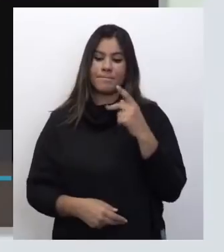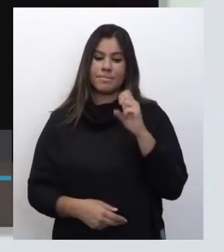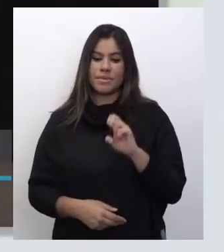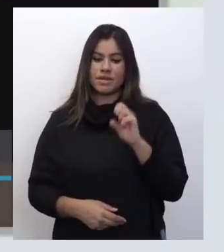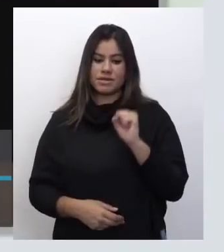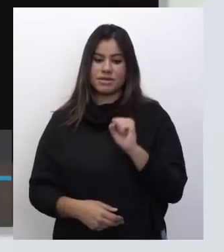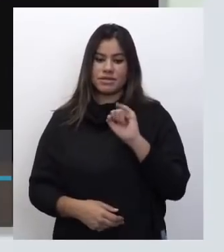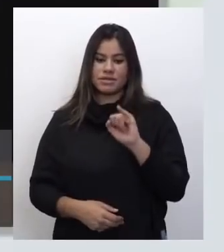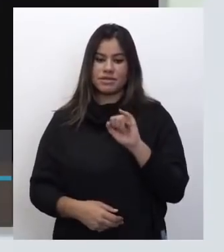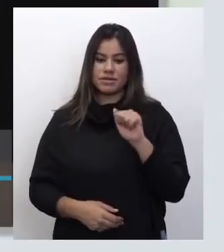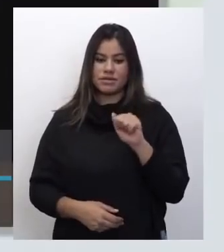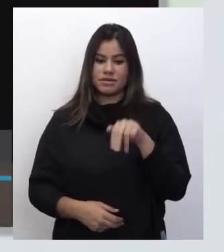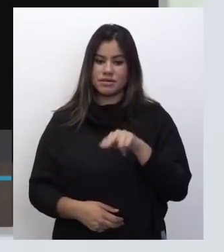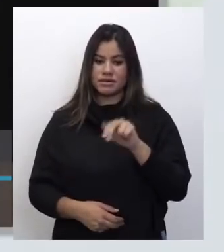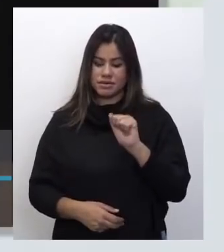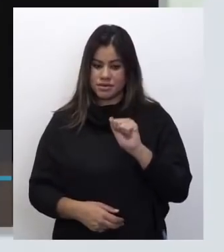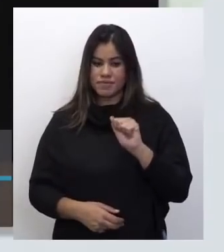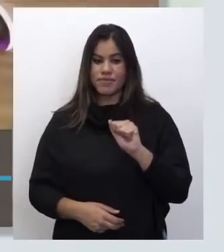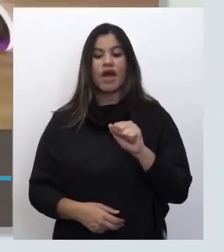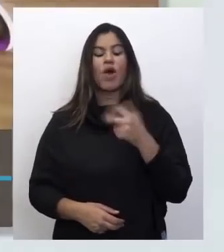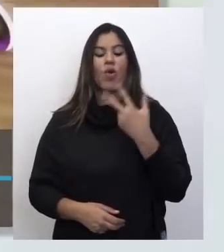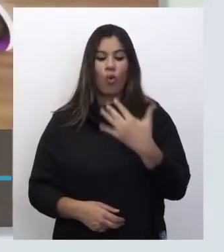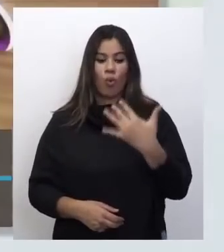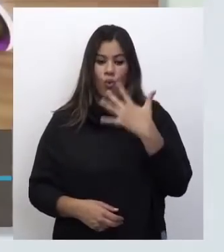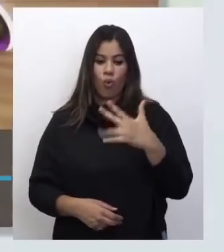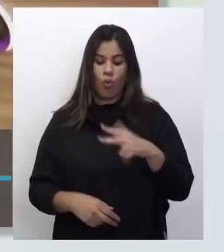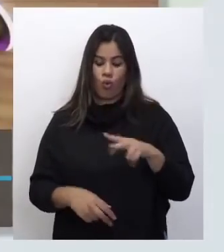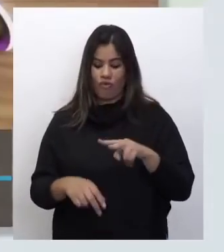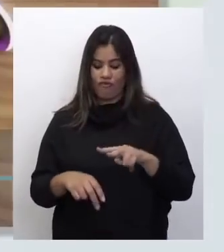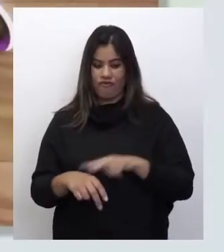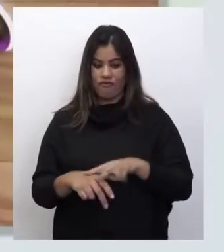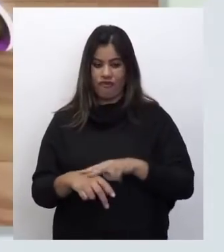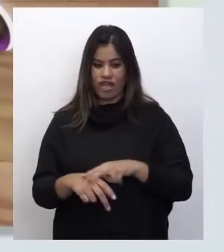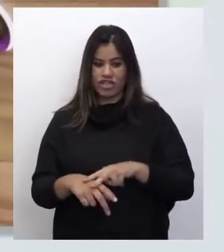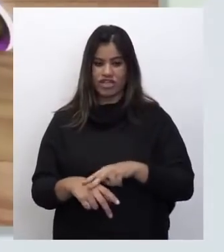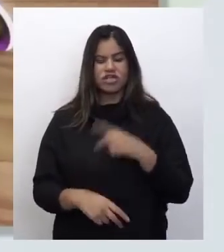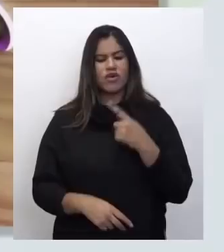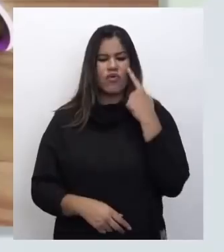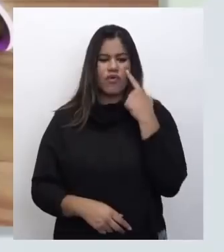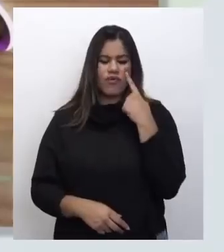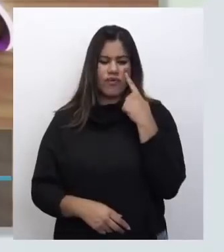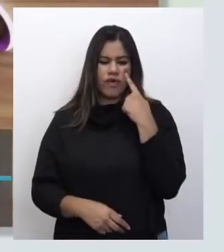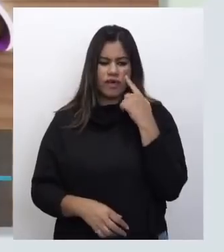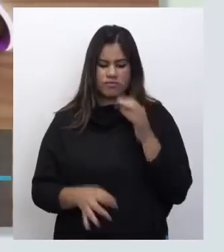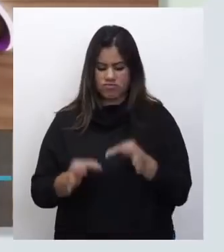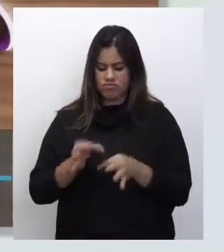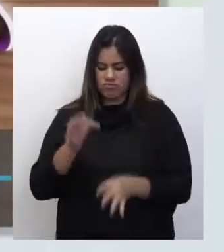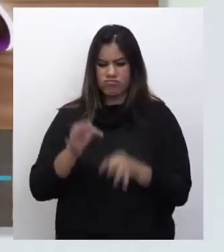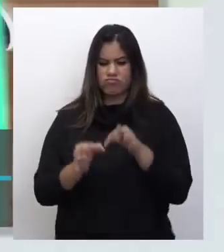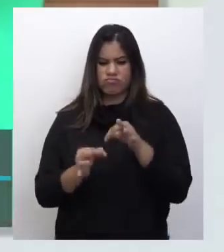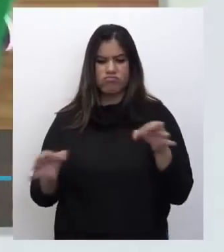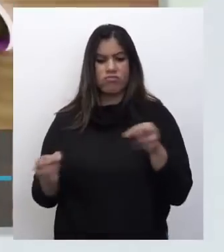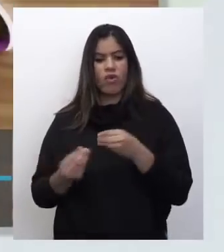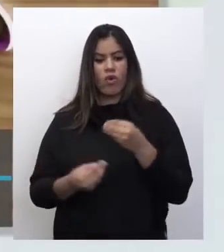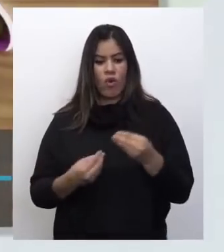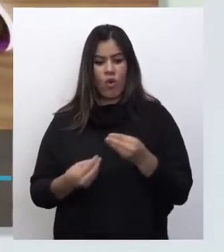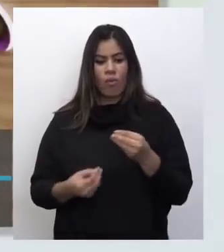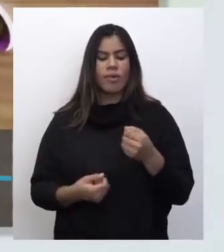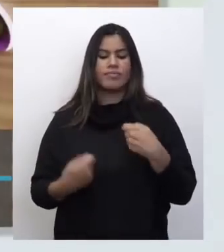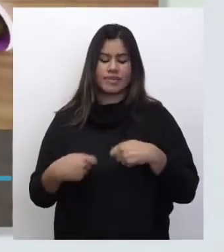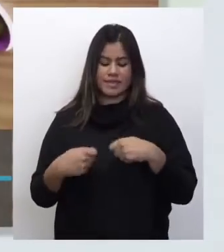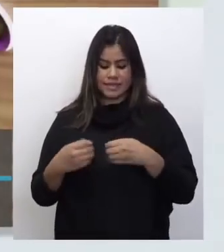persiana que eu vou fazer verde, eu vou colocar aqui para tirar a medida. Então, eu quero que ela vá um pouquinho para